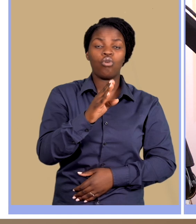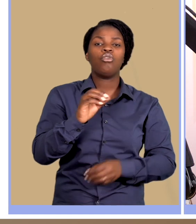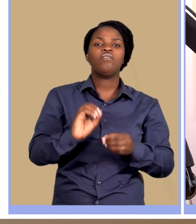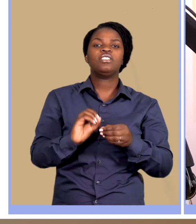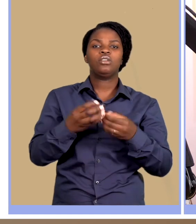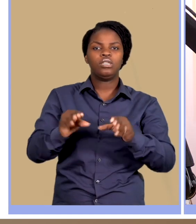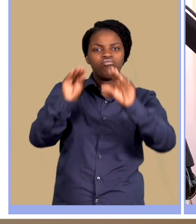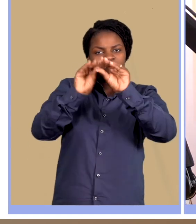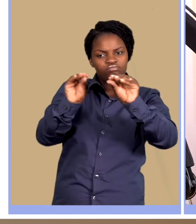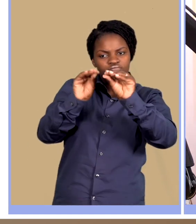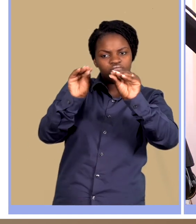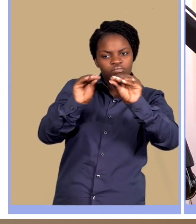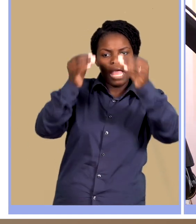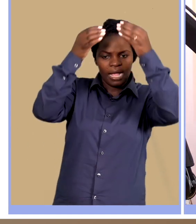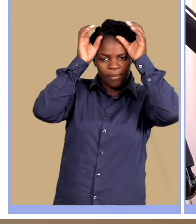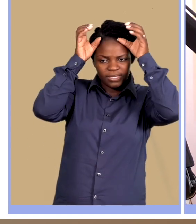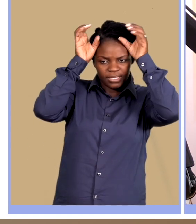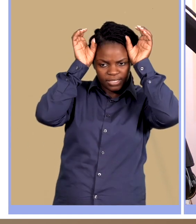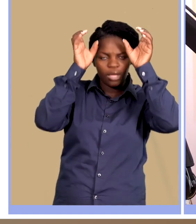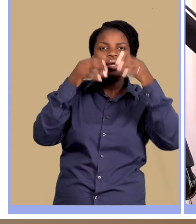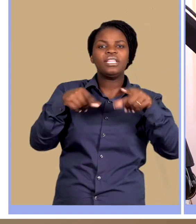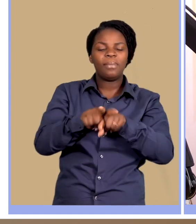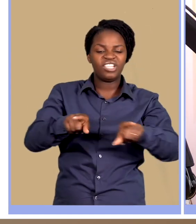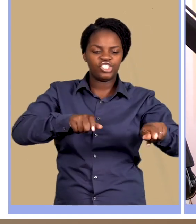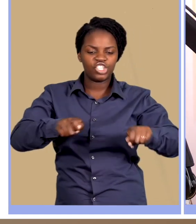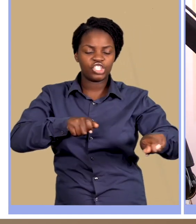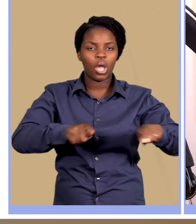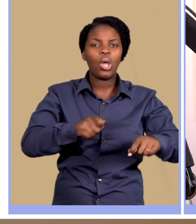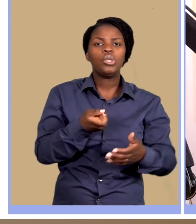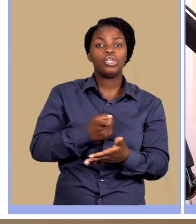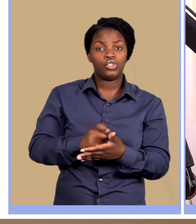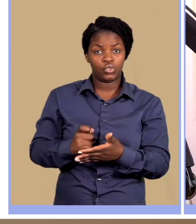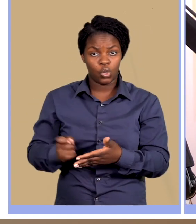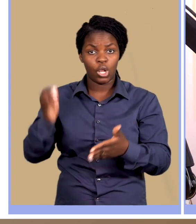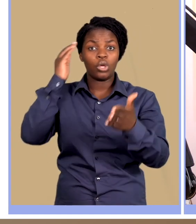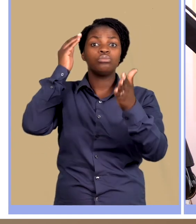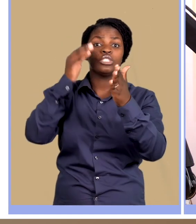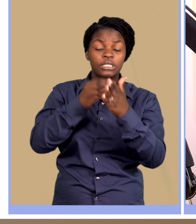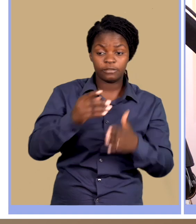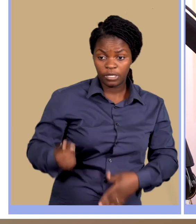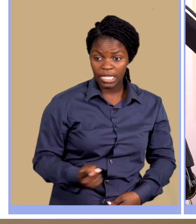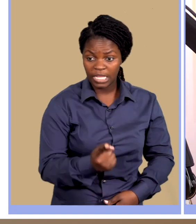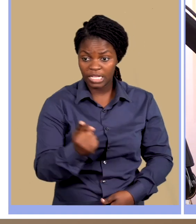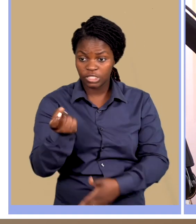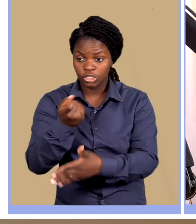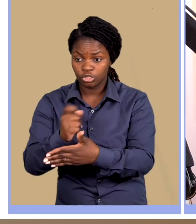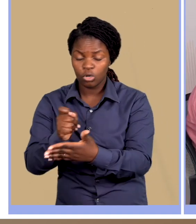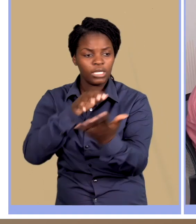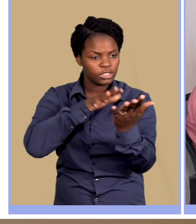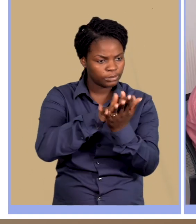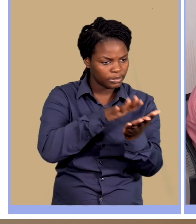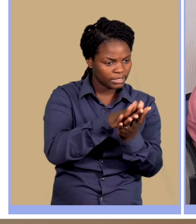formação e capacitação dos comitês de gestão das escolas para que tragam a abordagem de mudanças climáticas como uma